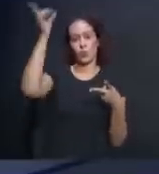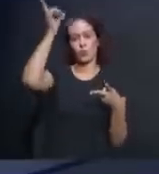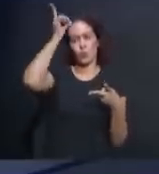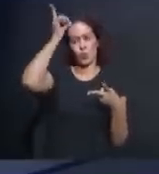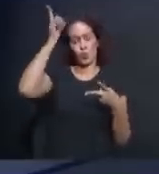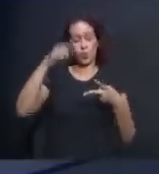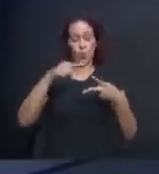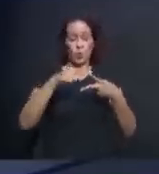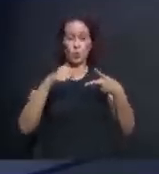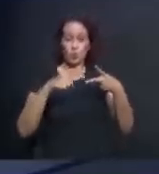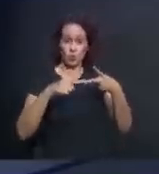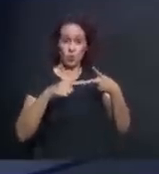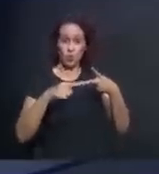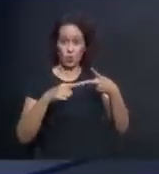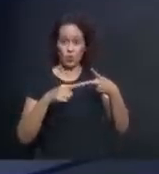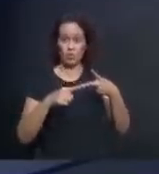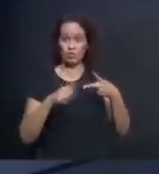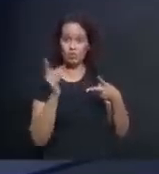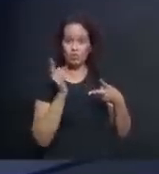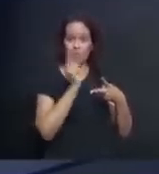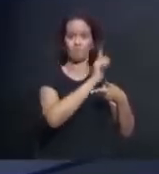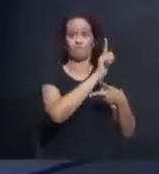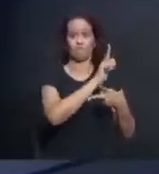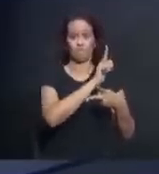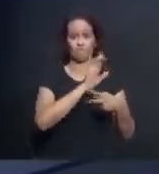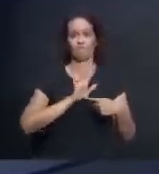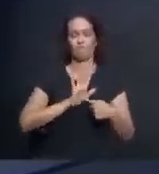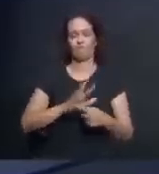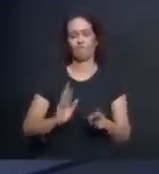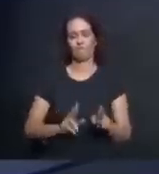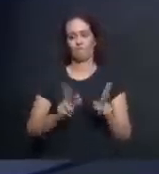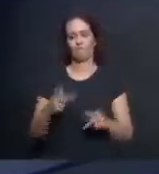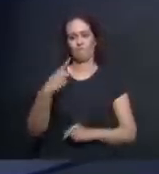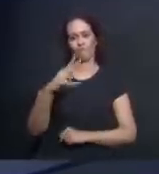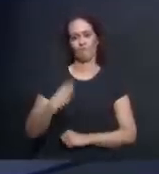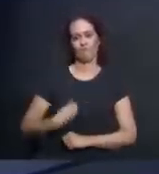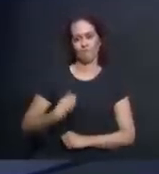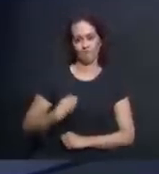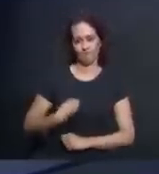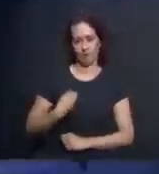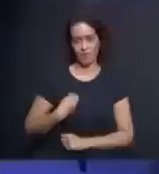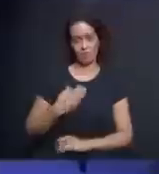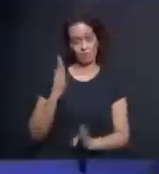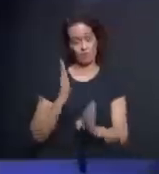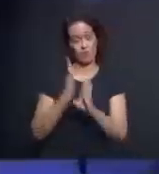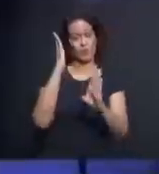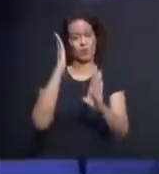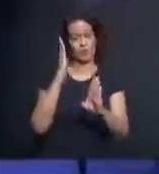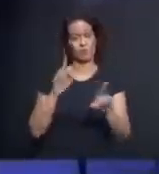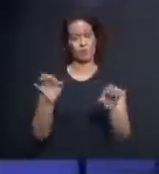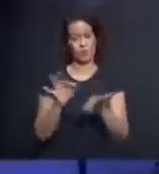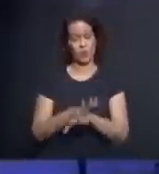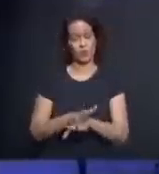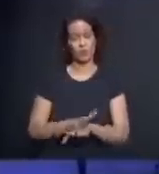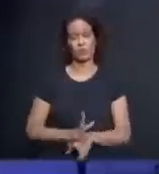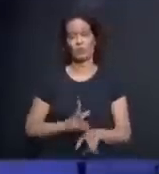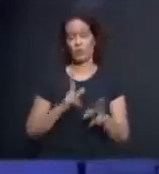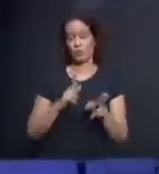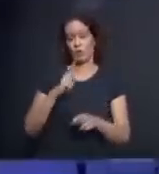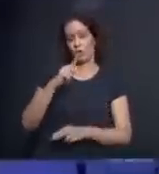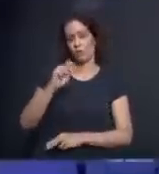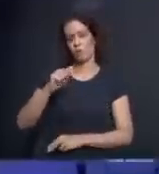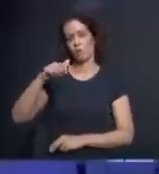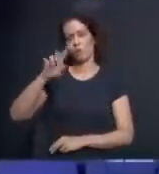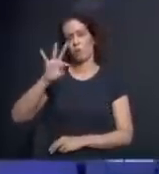dois vai fazer toda diferença na sua vida. Descubra. Como a Paty falou aqui, não vai ser da noite para o